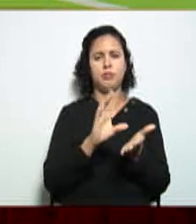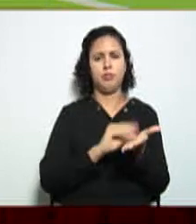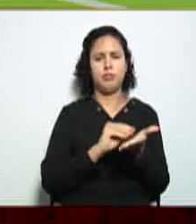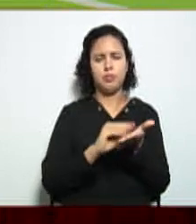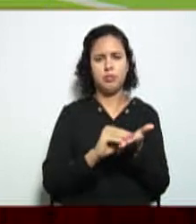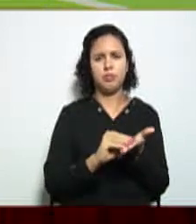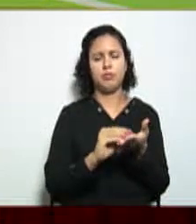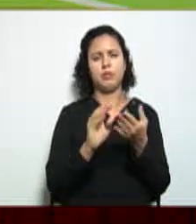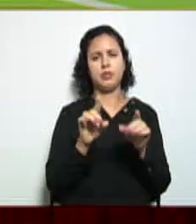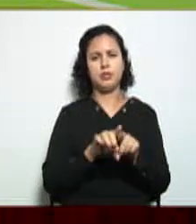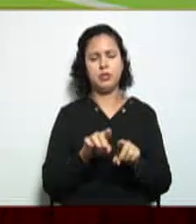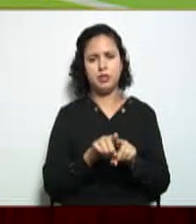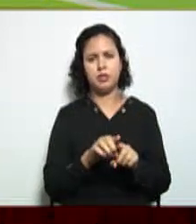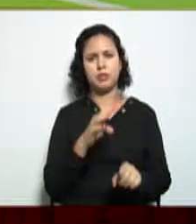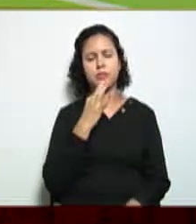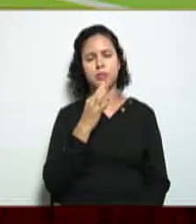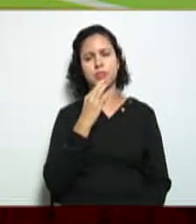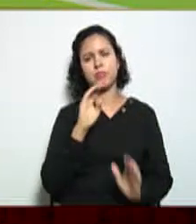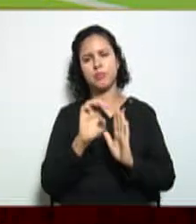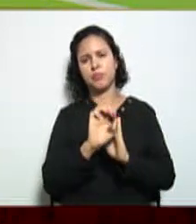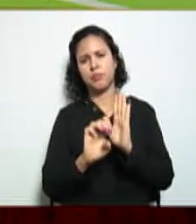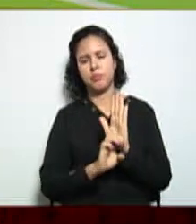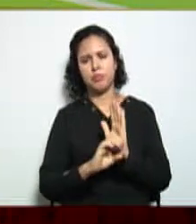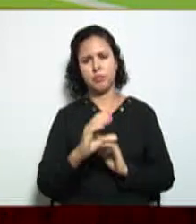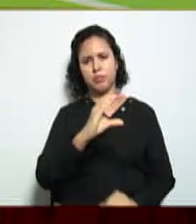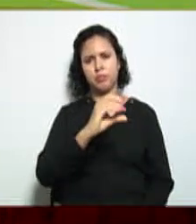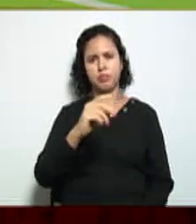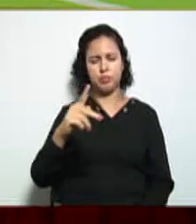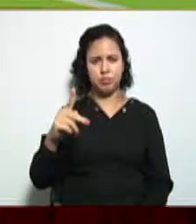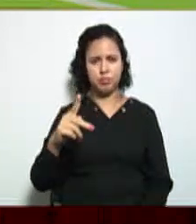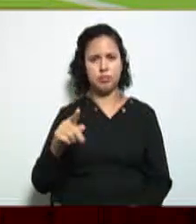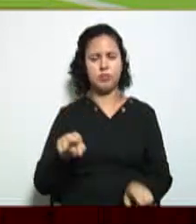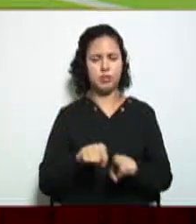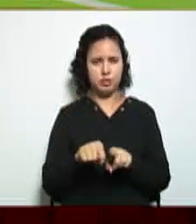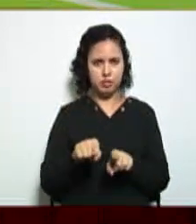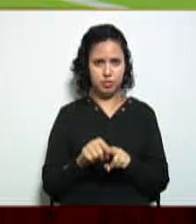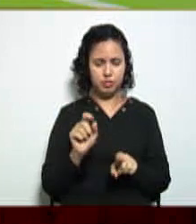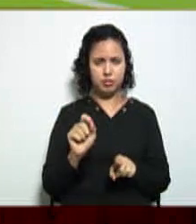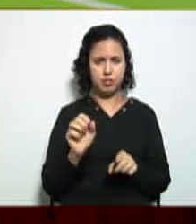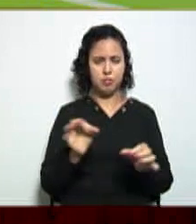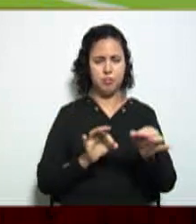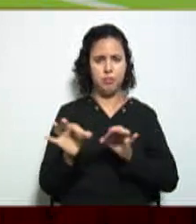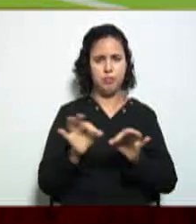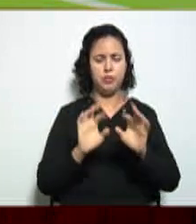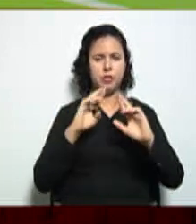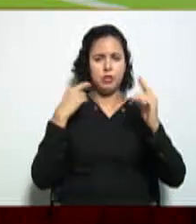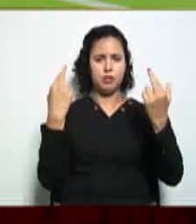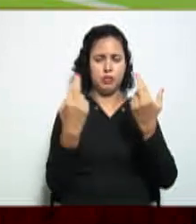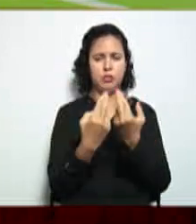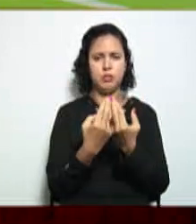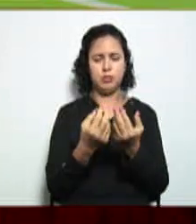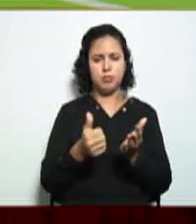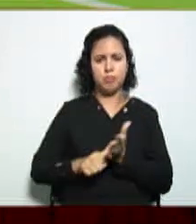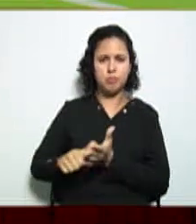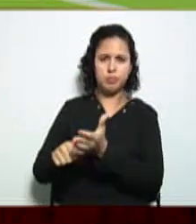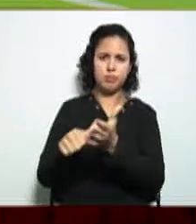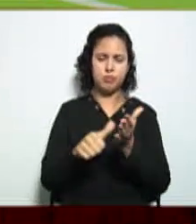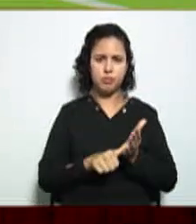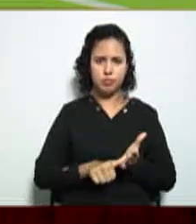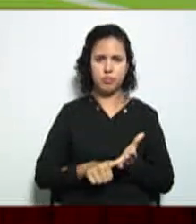o estatuto da cooperativa, até mesmo organizar uma reunião entre os